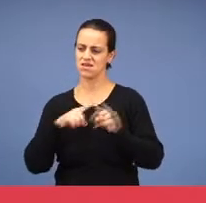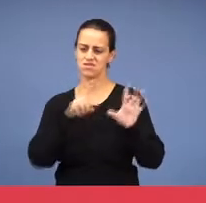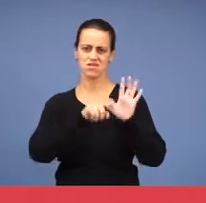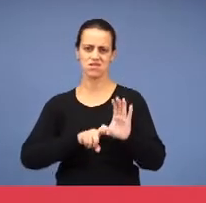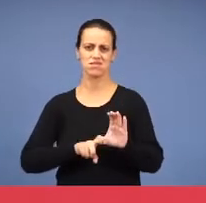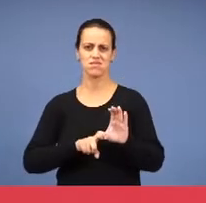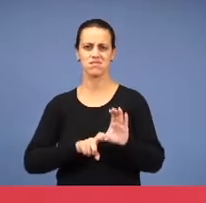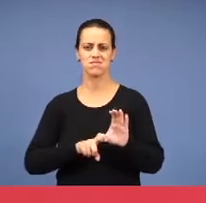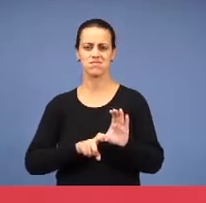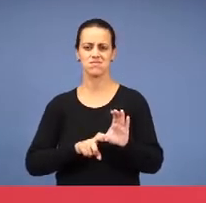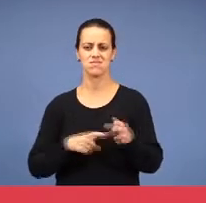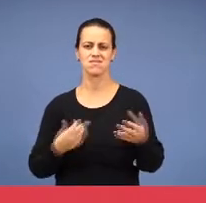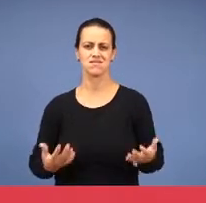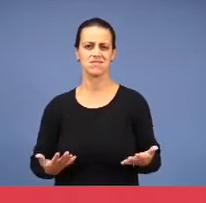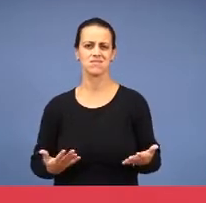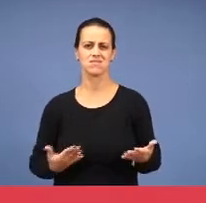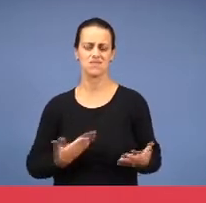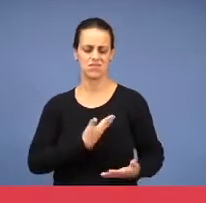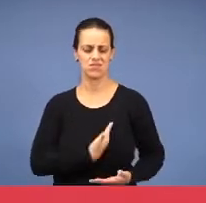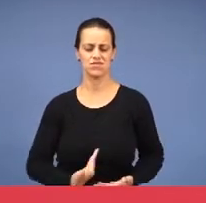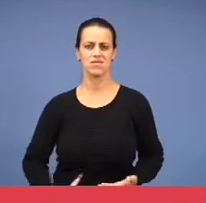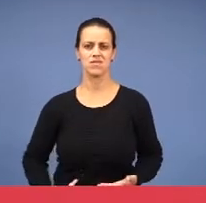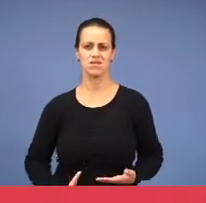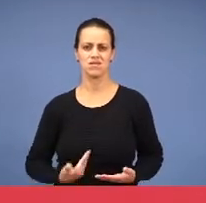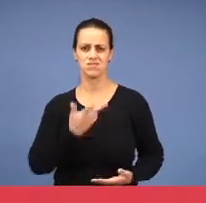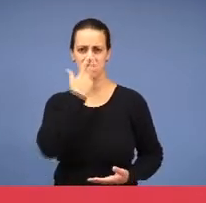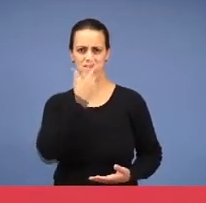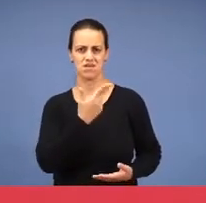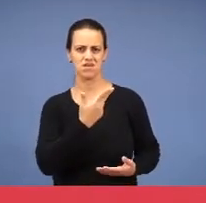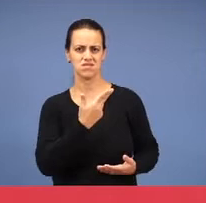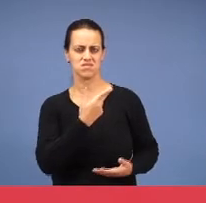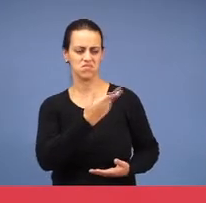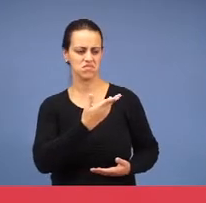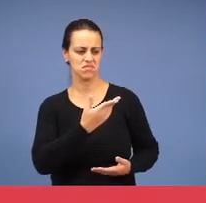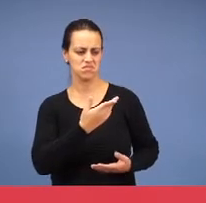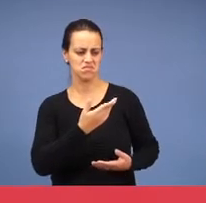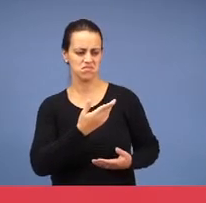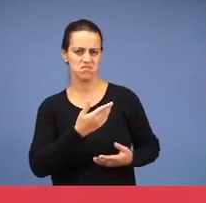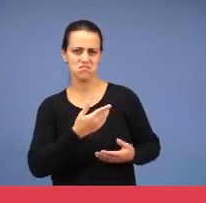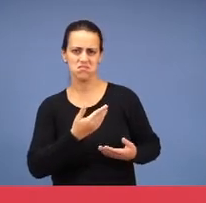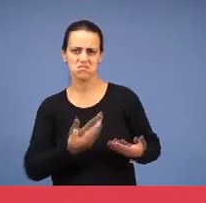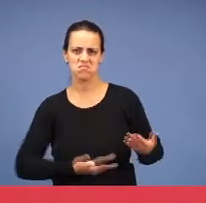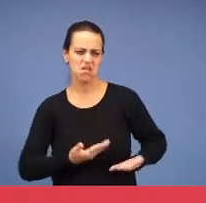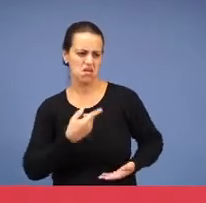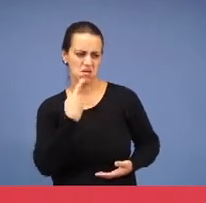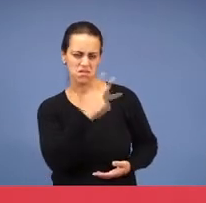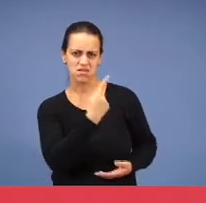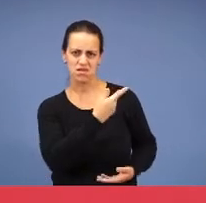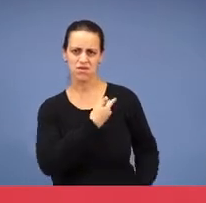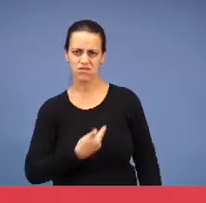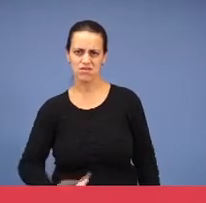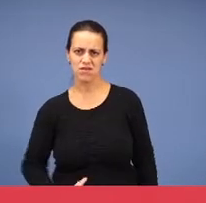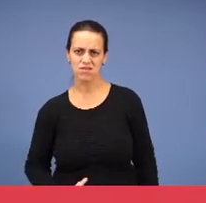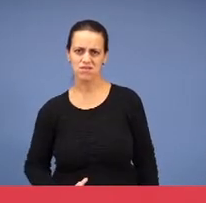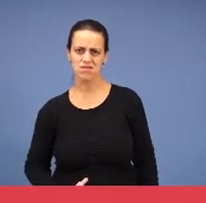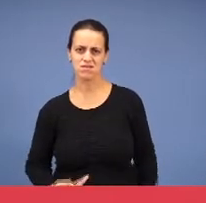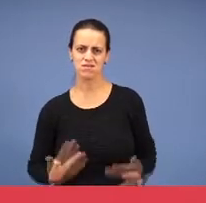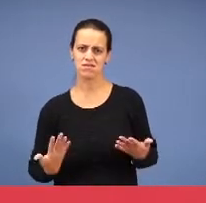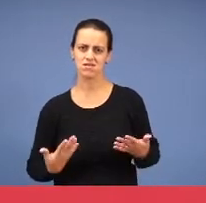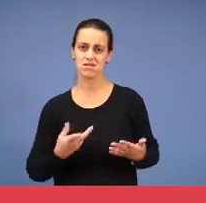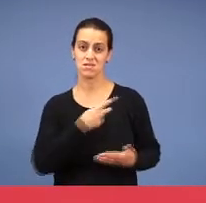sendo subserviente do governo. E foi isso que aconteceu aqui. Os pastores aqui passaram a